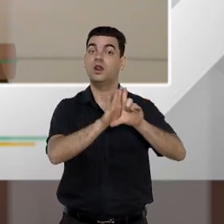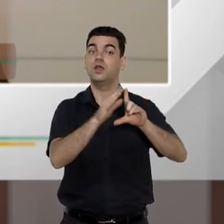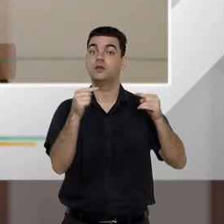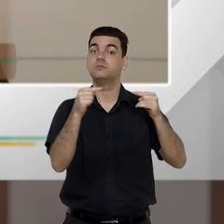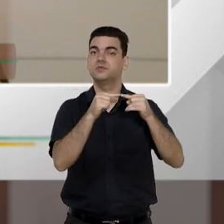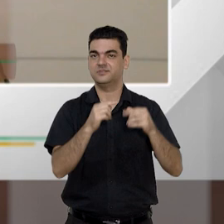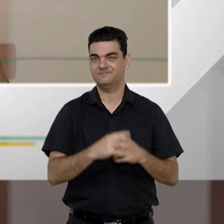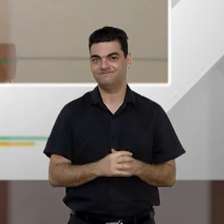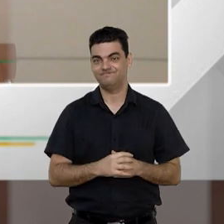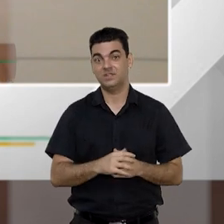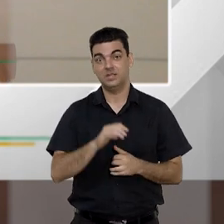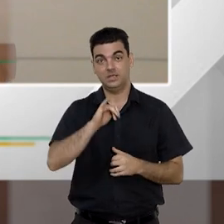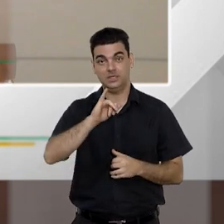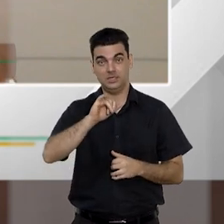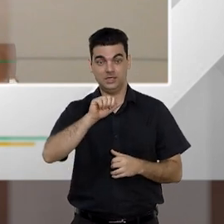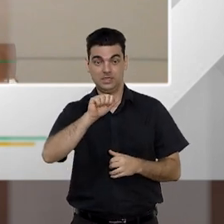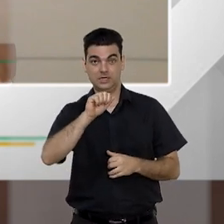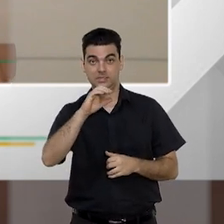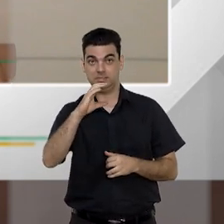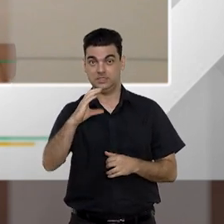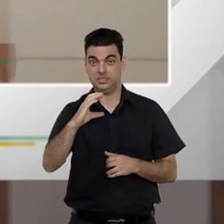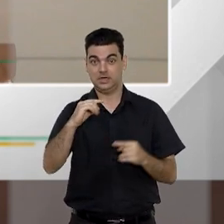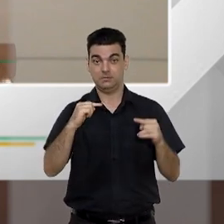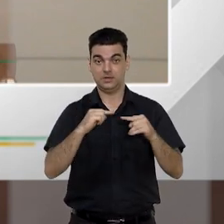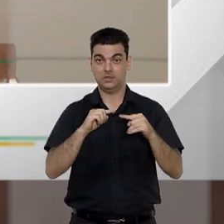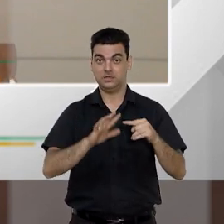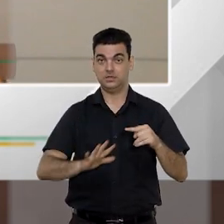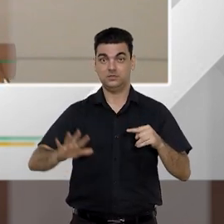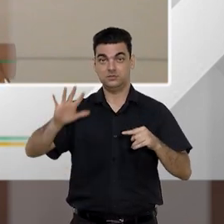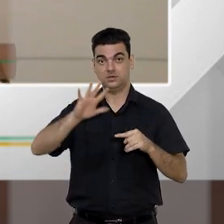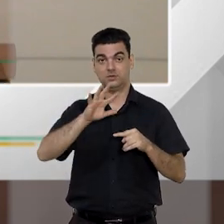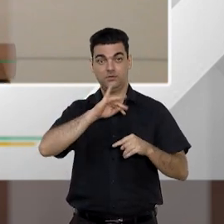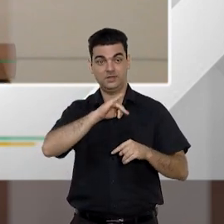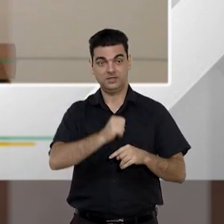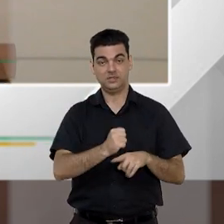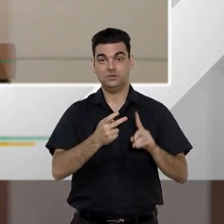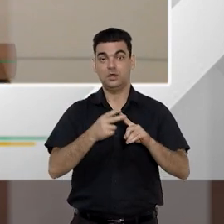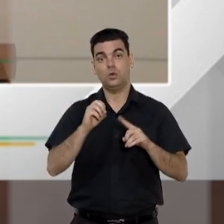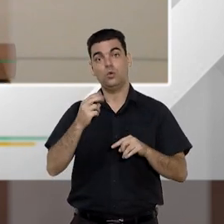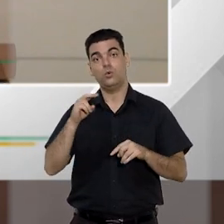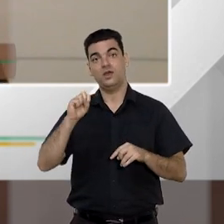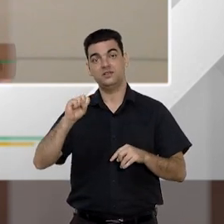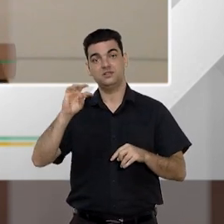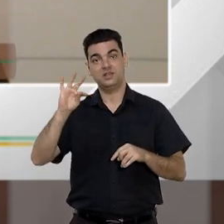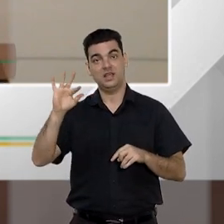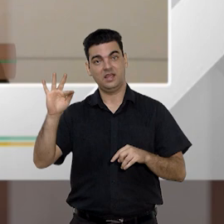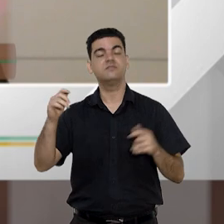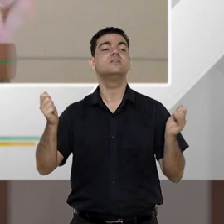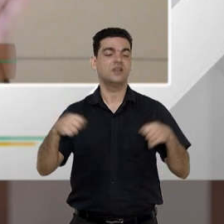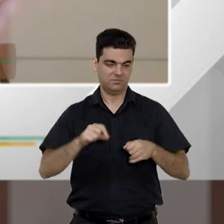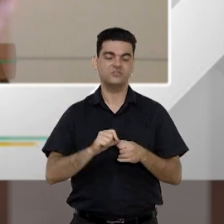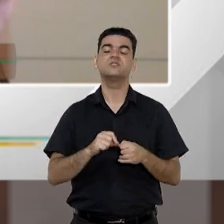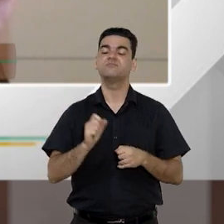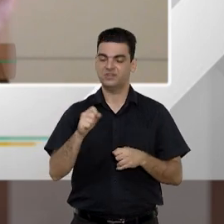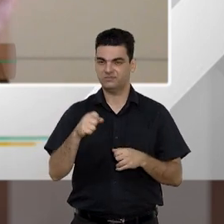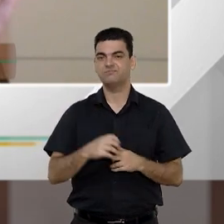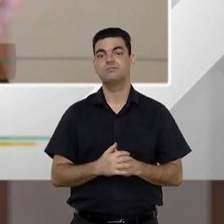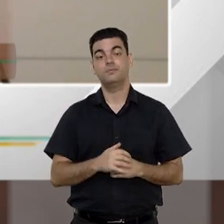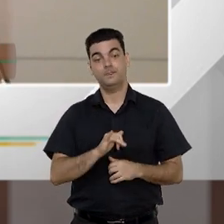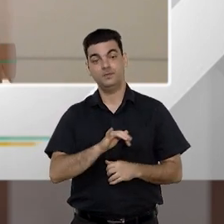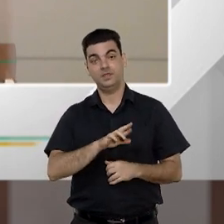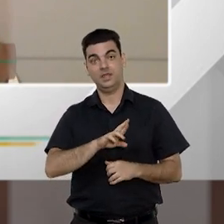dentro daquele âmbito. Quanto à possibilidade do IAC em âmbito nacional, STJ e STF, isso é perfeitamente